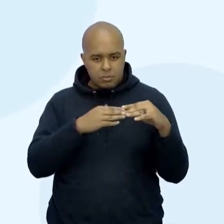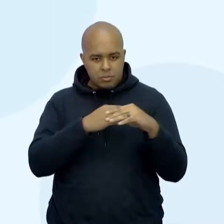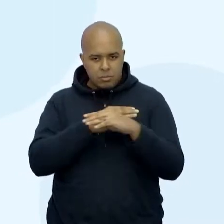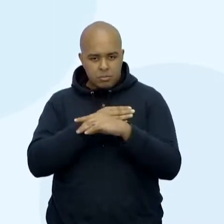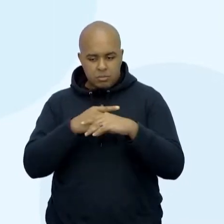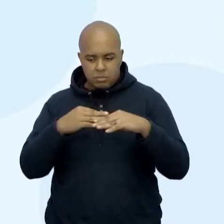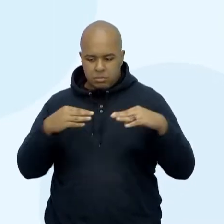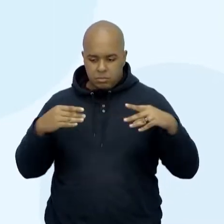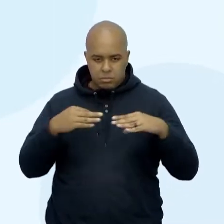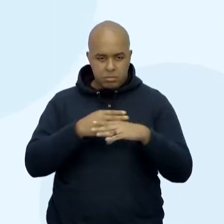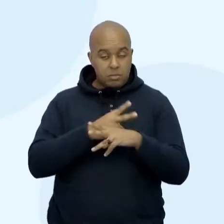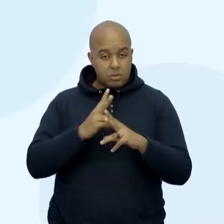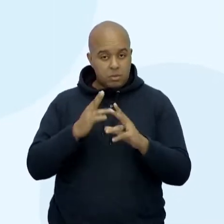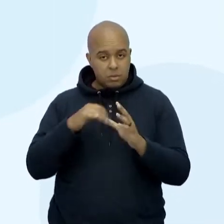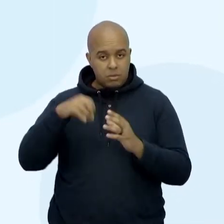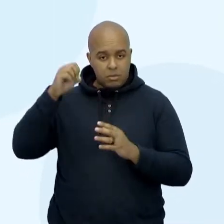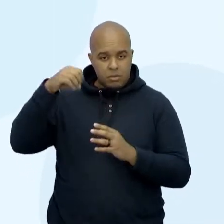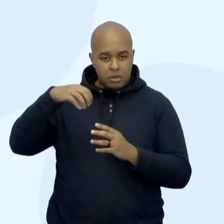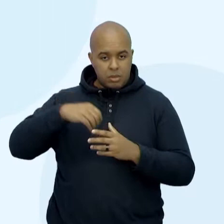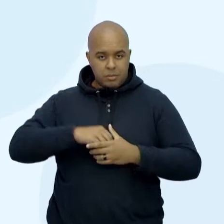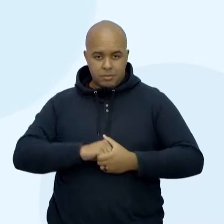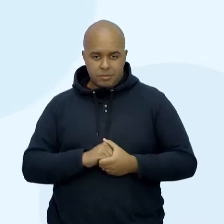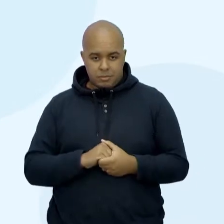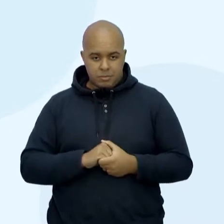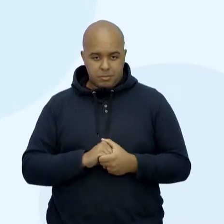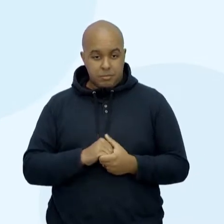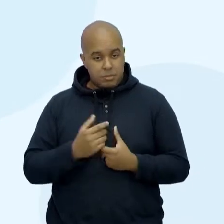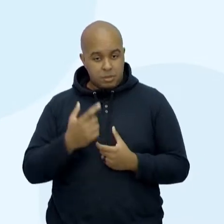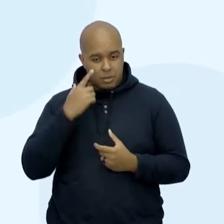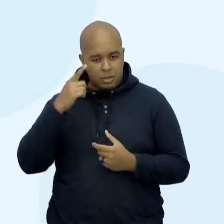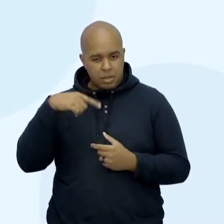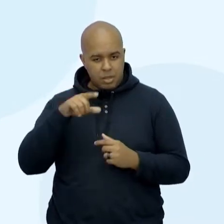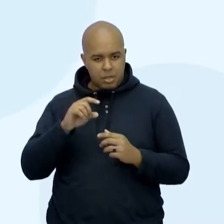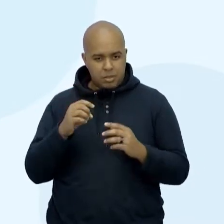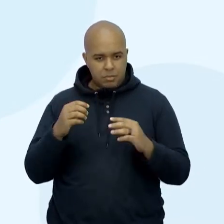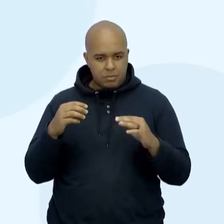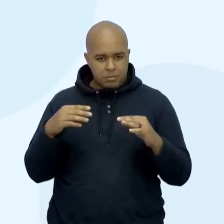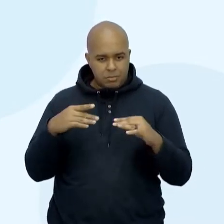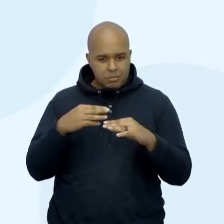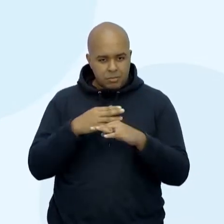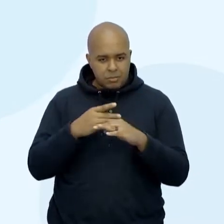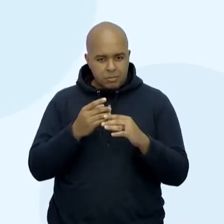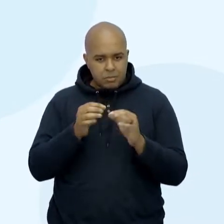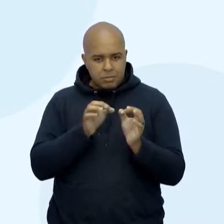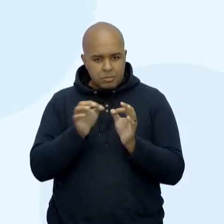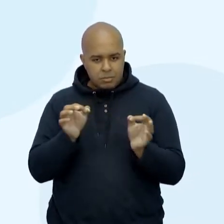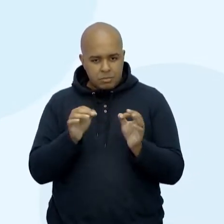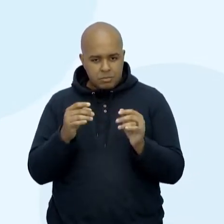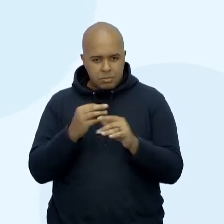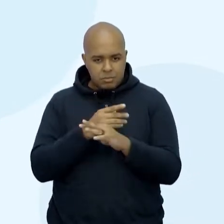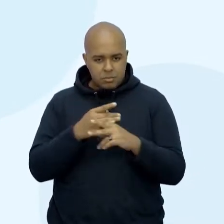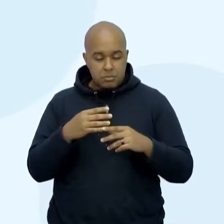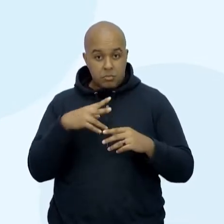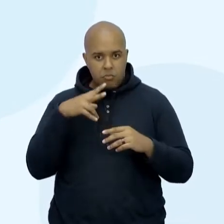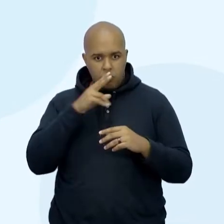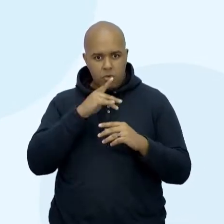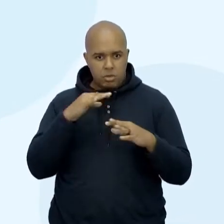É o mesmo que acontece na lâmpada incandescente, tá? Então, esses elétrons se movimentam tão